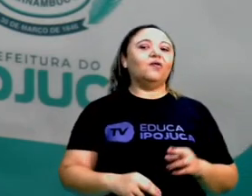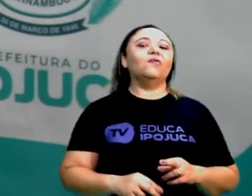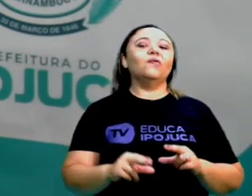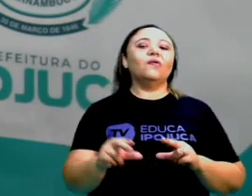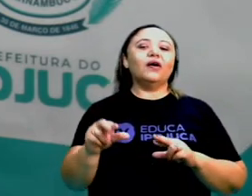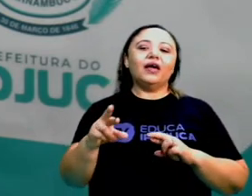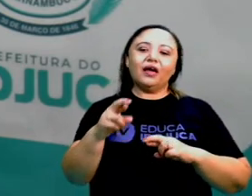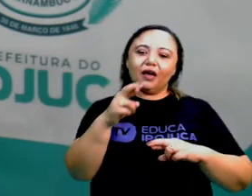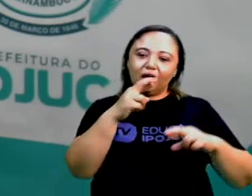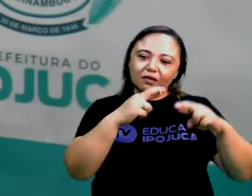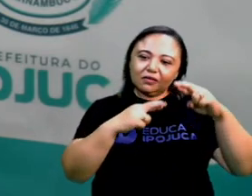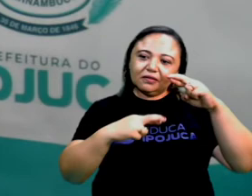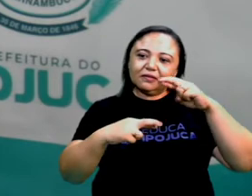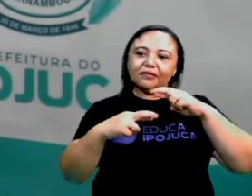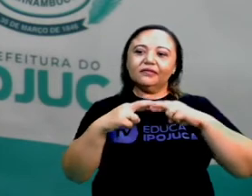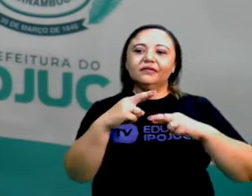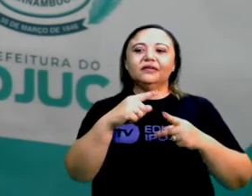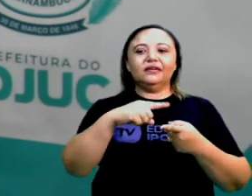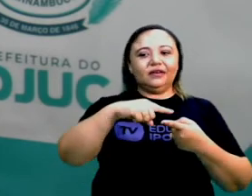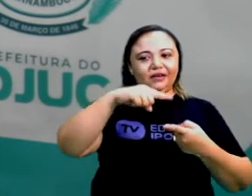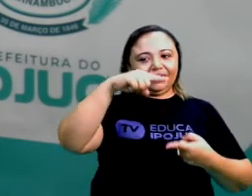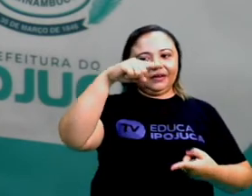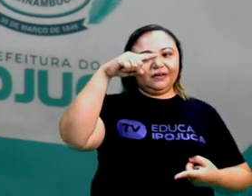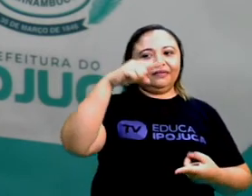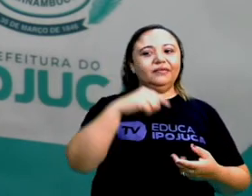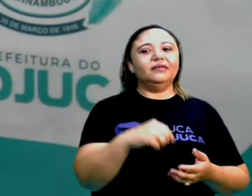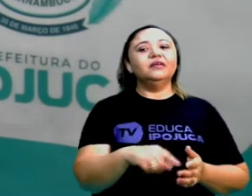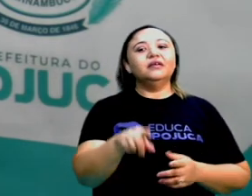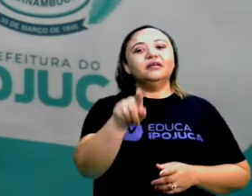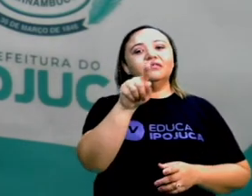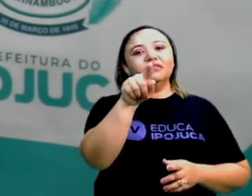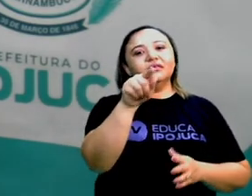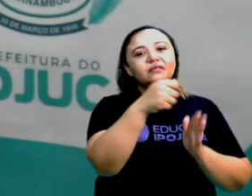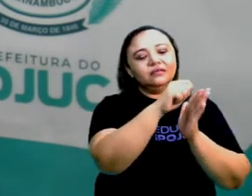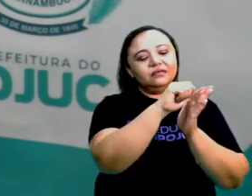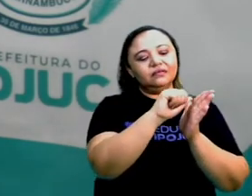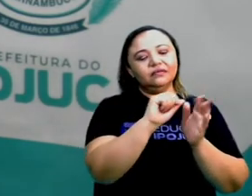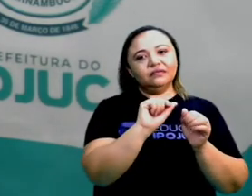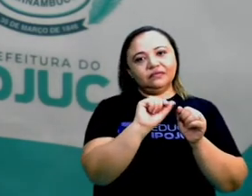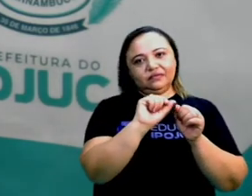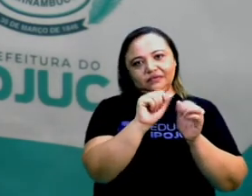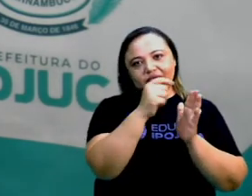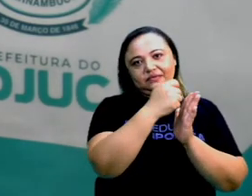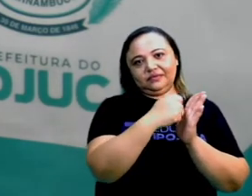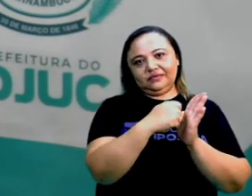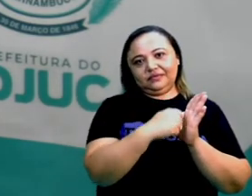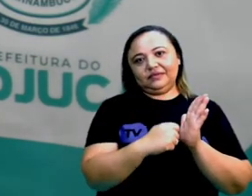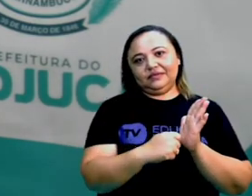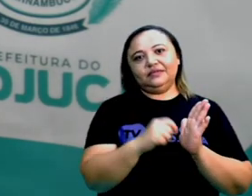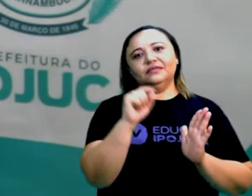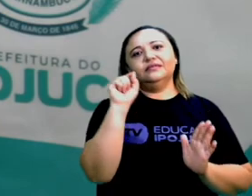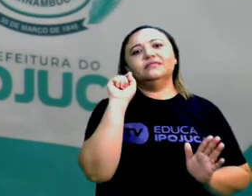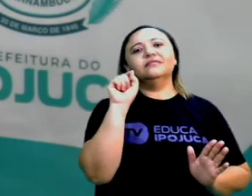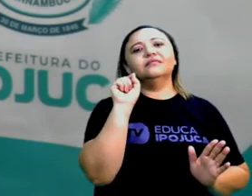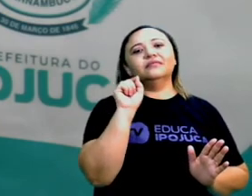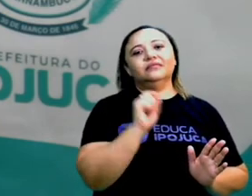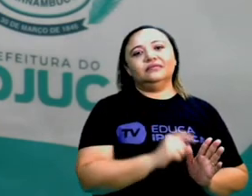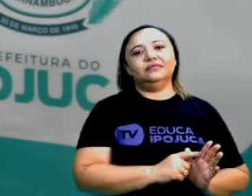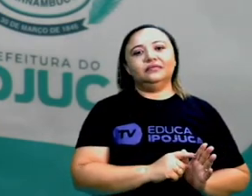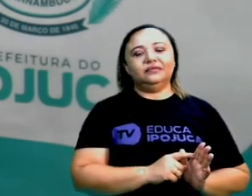aquela garrafa. Você faz o quê? Anota aí no caderno e deixa tudo anotadinho,